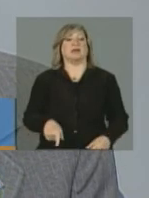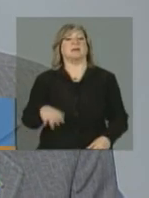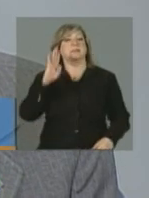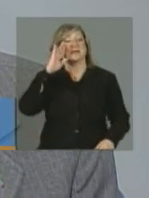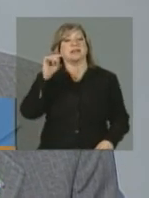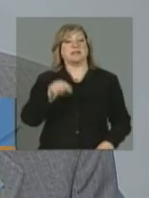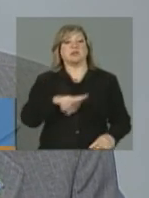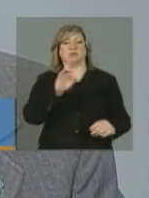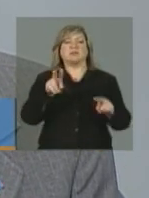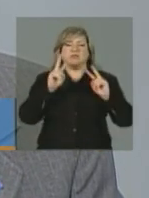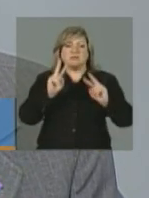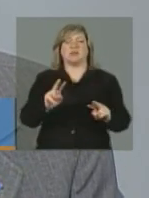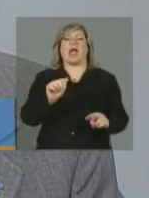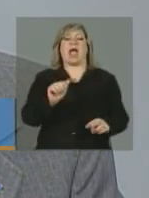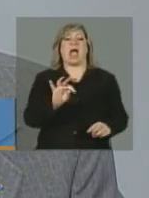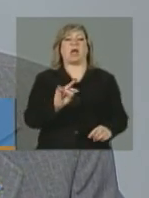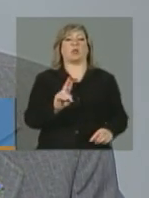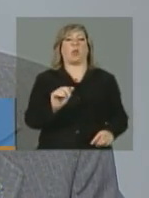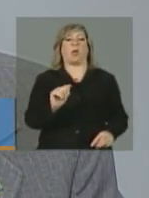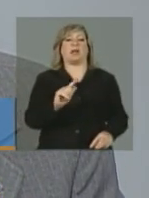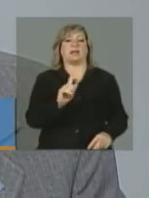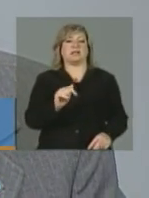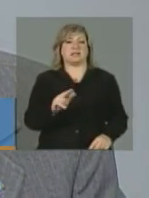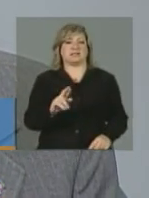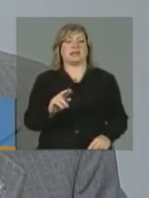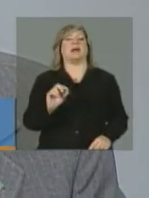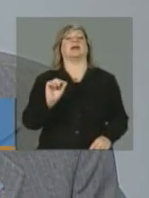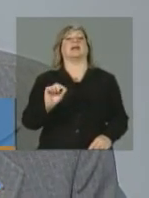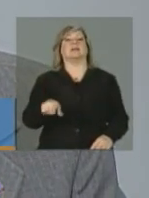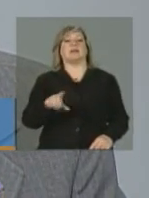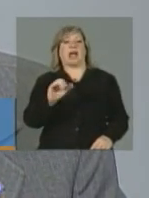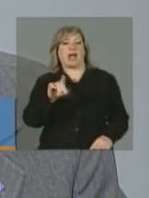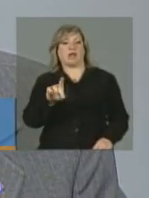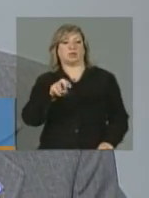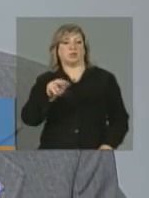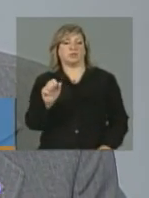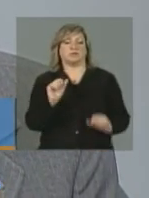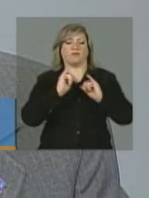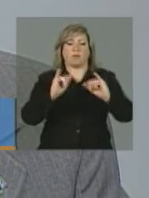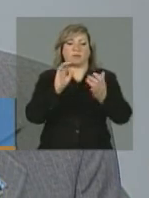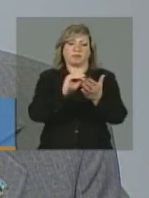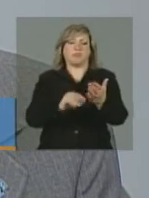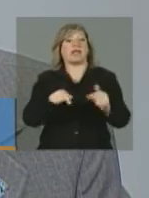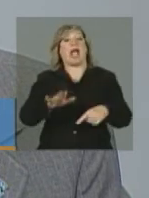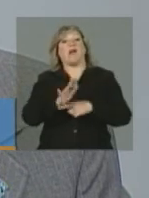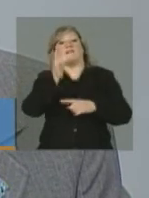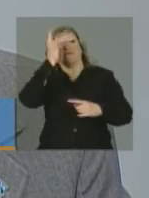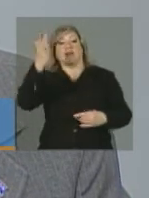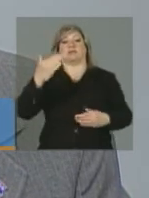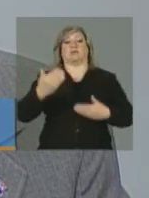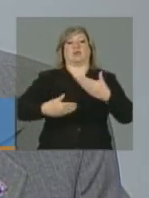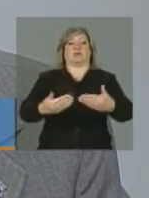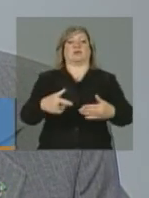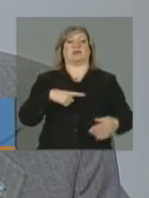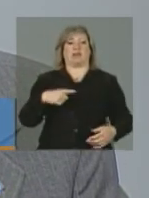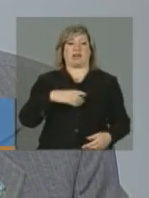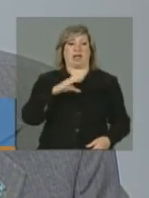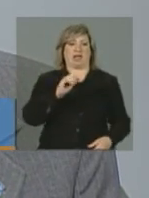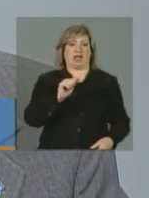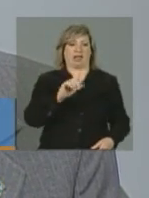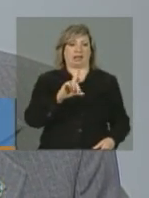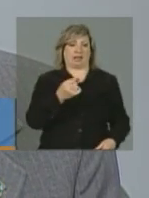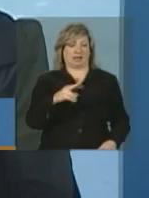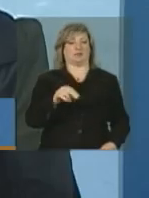isto, atualizem seus dados no CAD SUAS, porque isso facilitará todo o processo, tanto de cadastro no SA